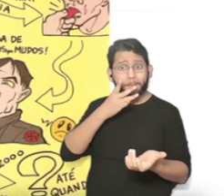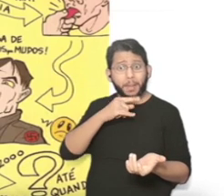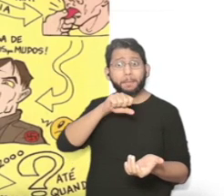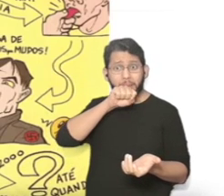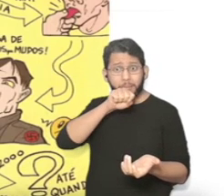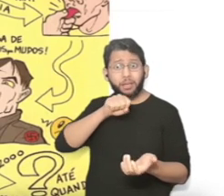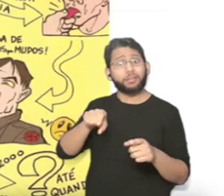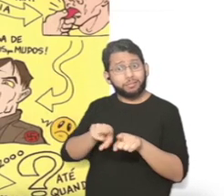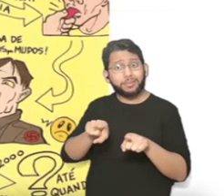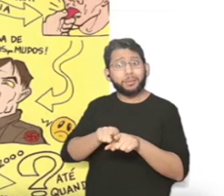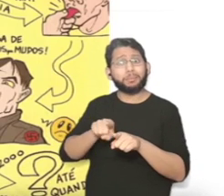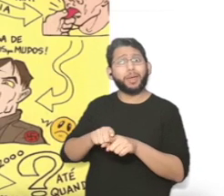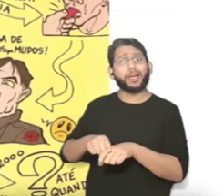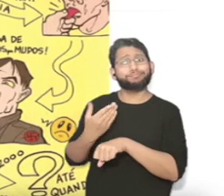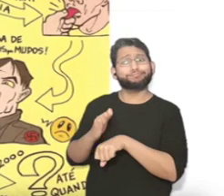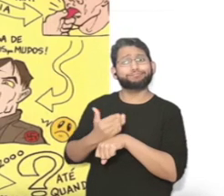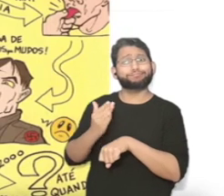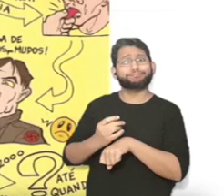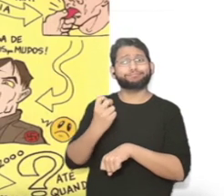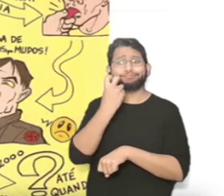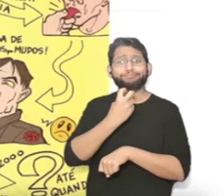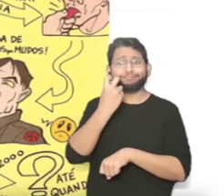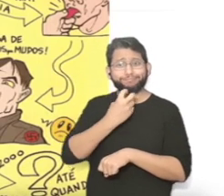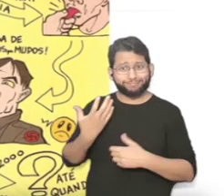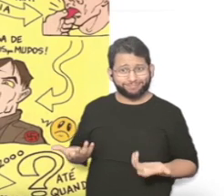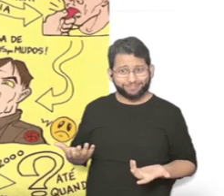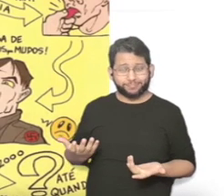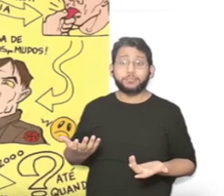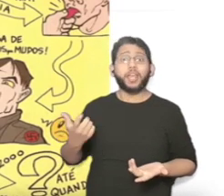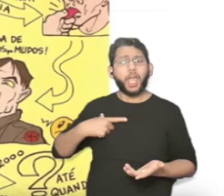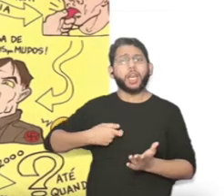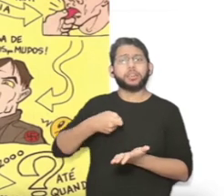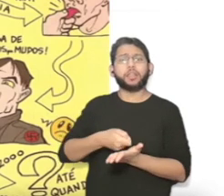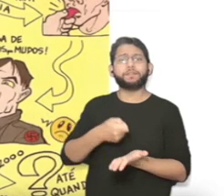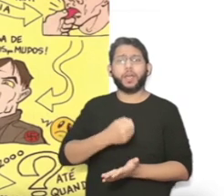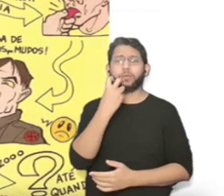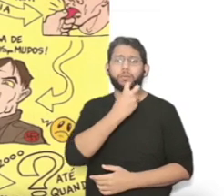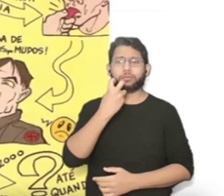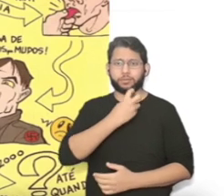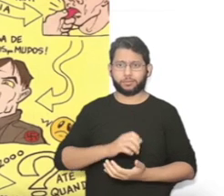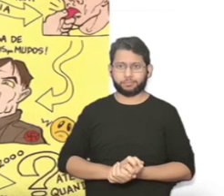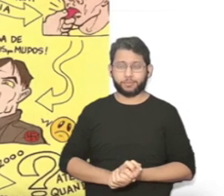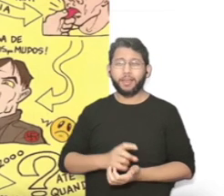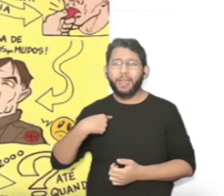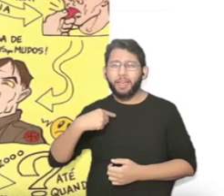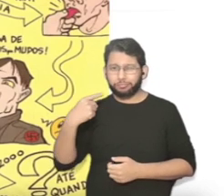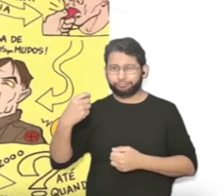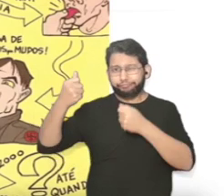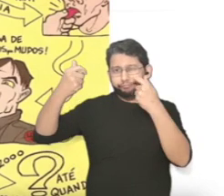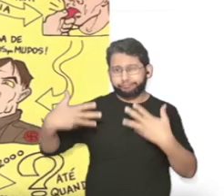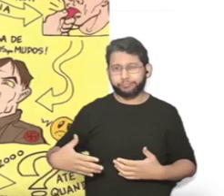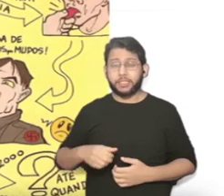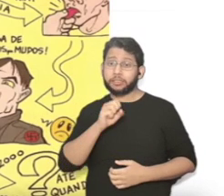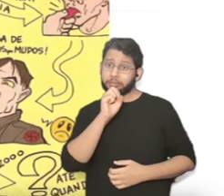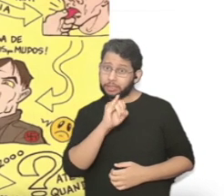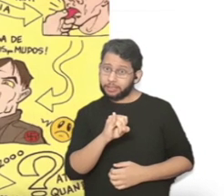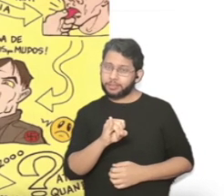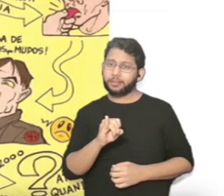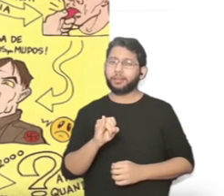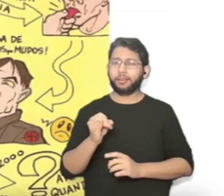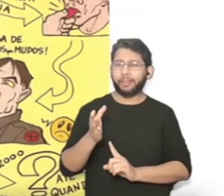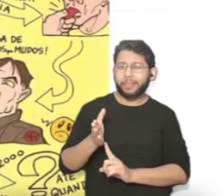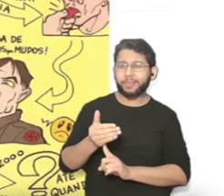era defensor do método oral porque assim era na sua família. Ele defendia que por meio da tecnologia